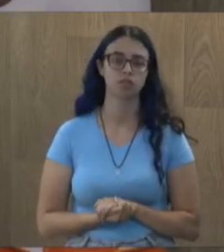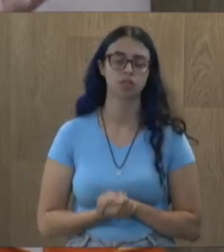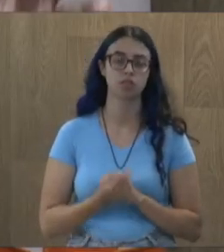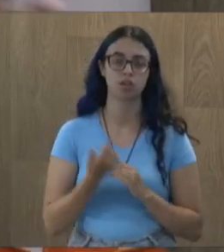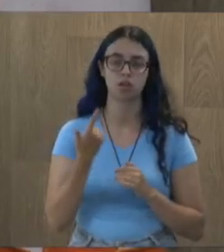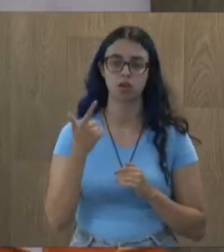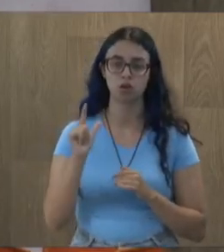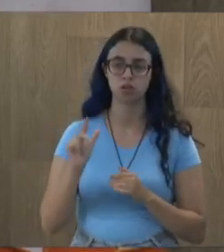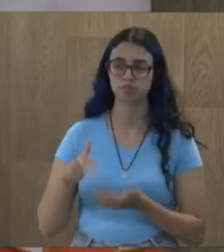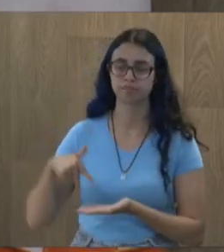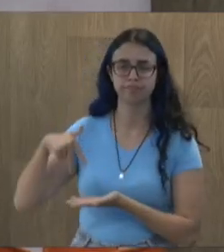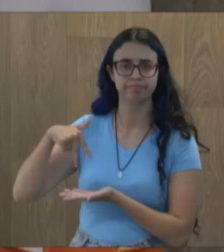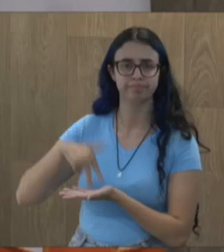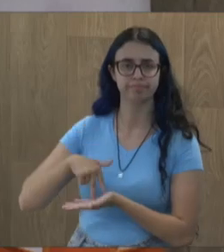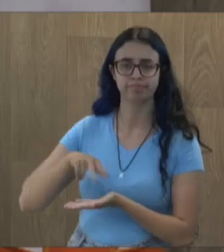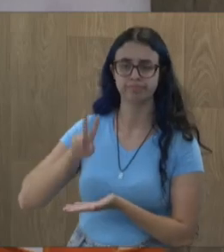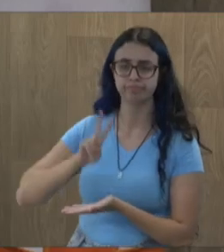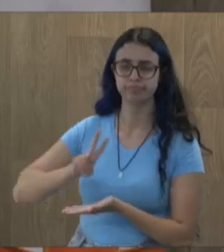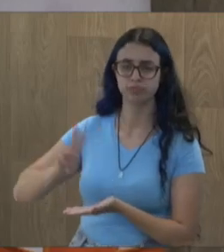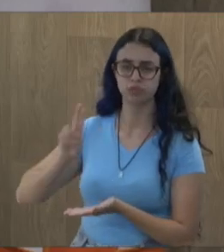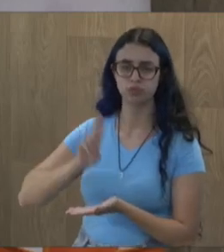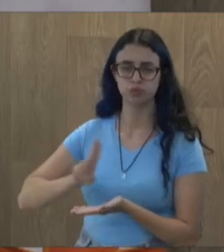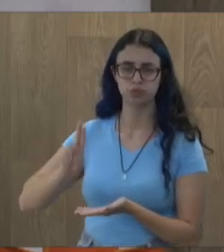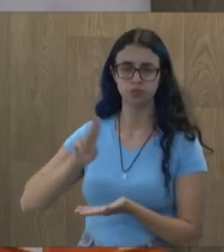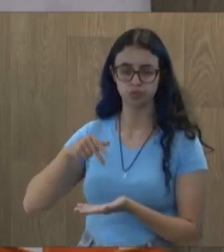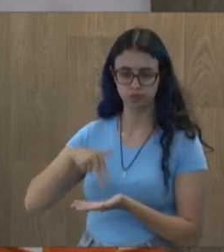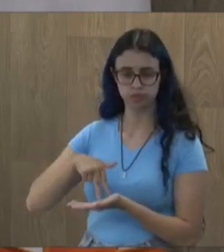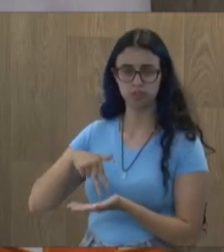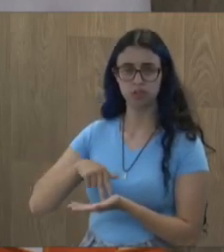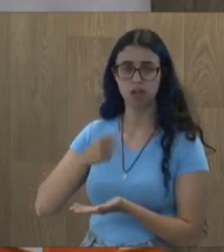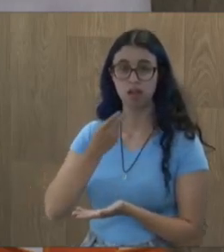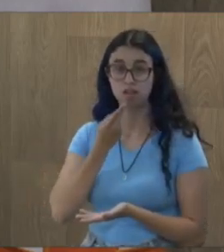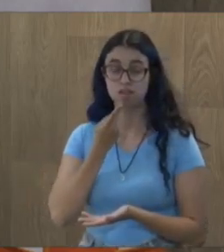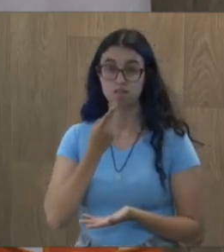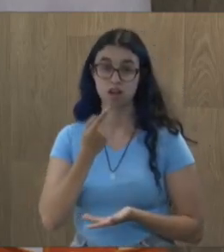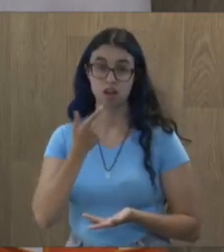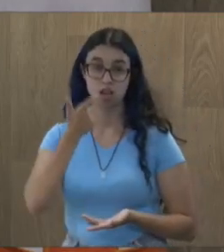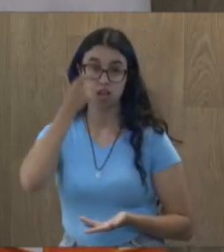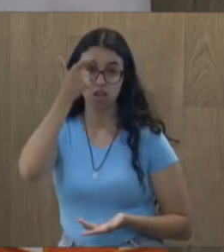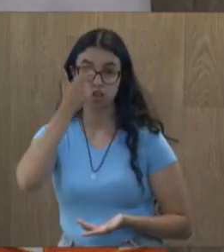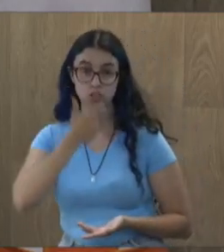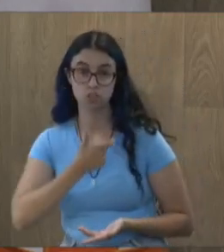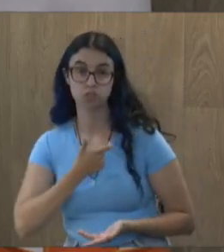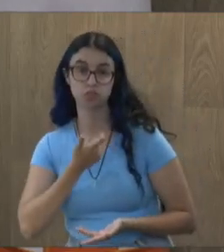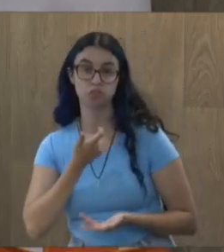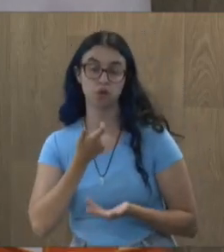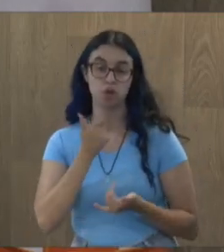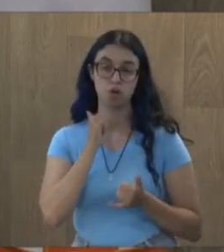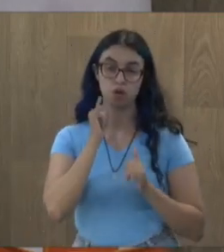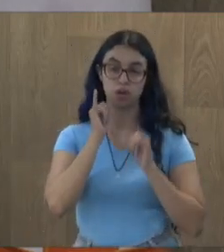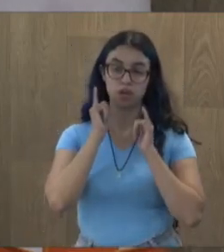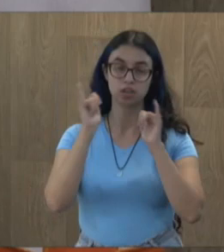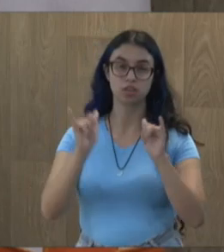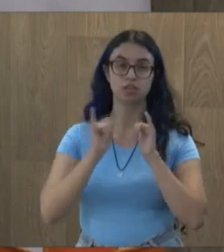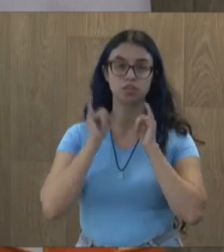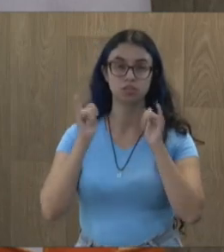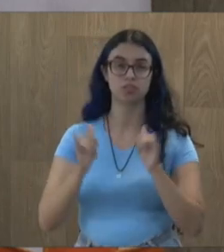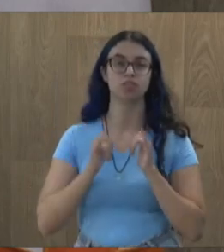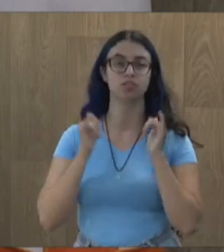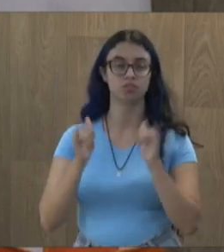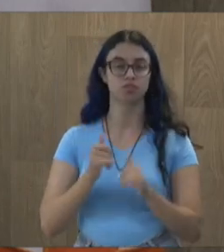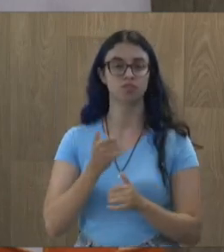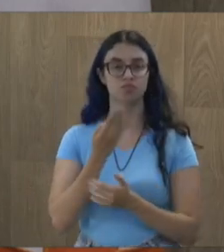tribuna, de uma forma incoerente, me falar que eu sou um fake news. Essa palavra é